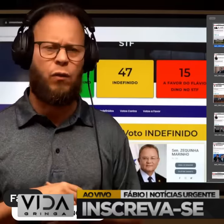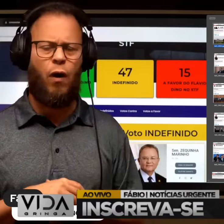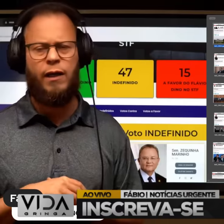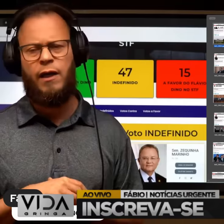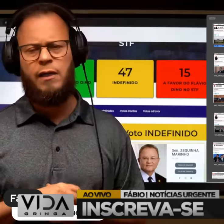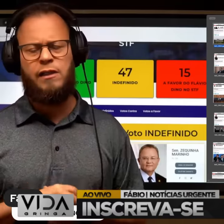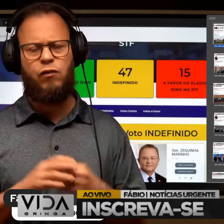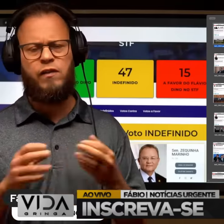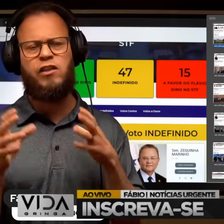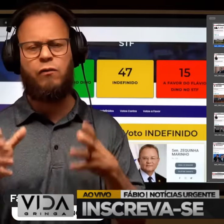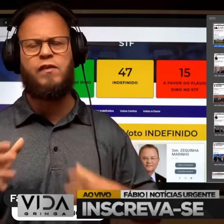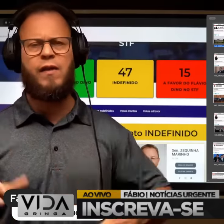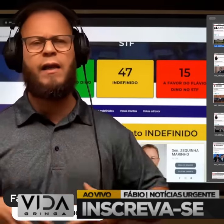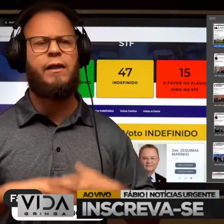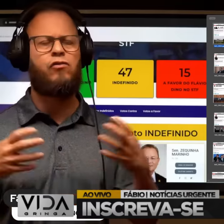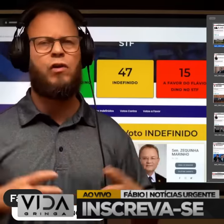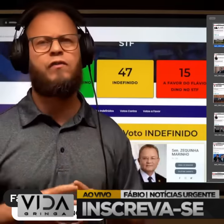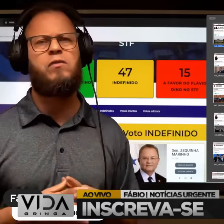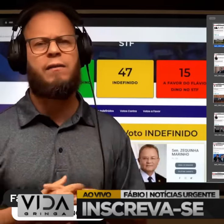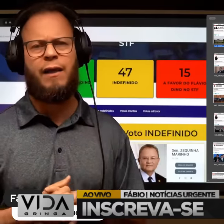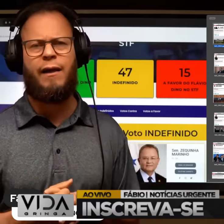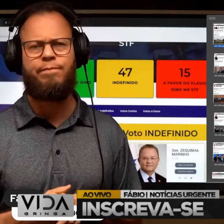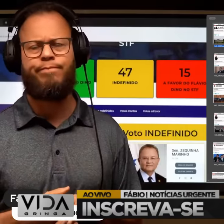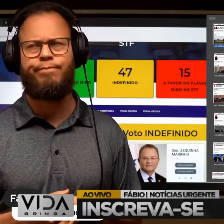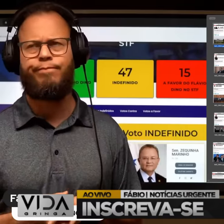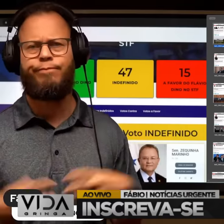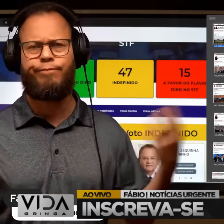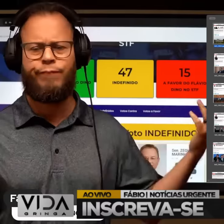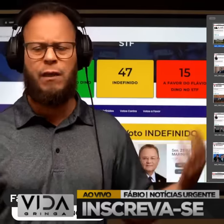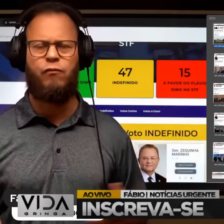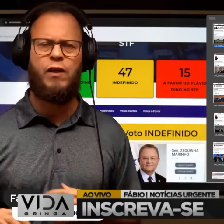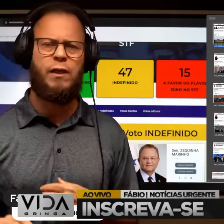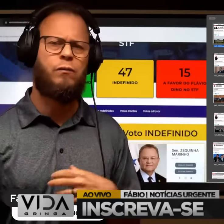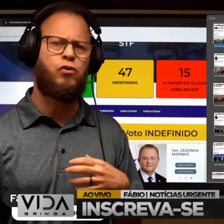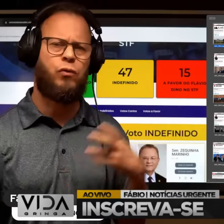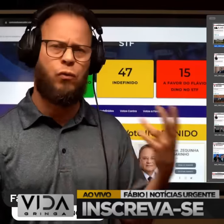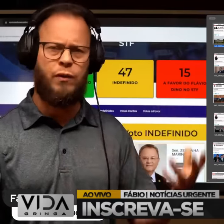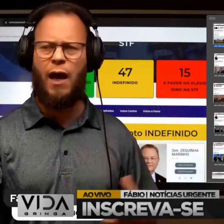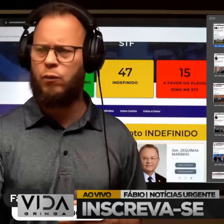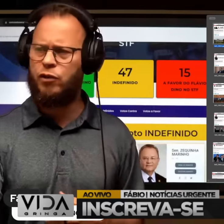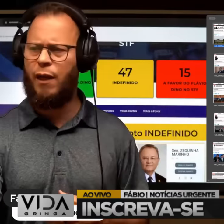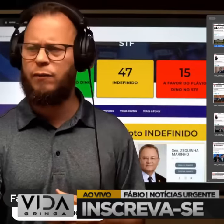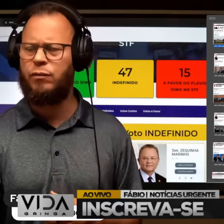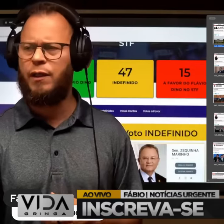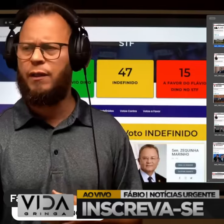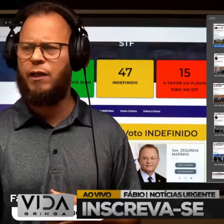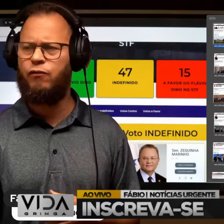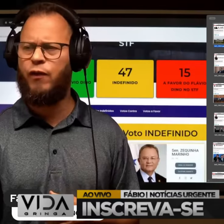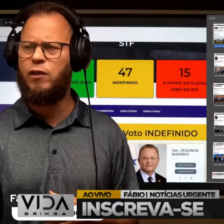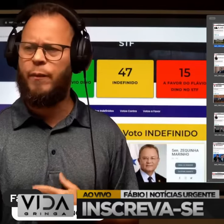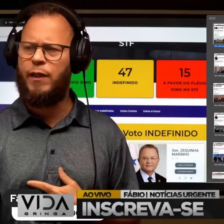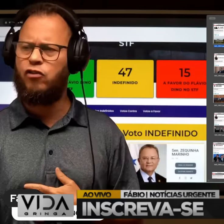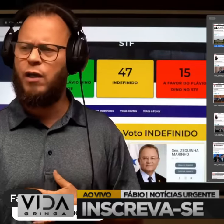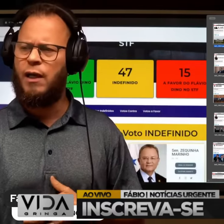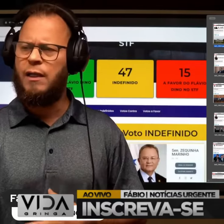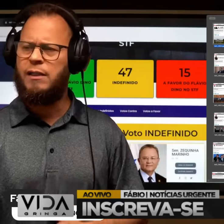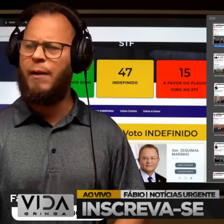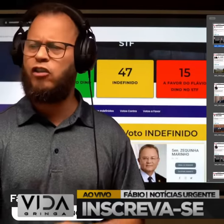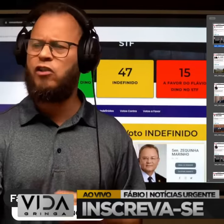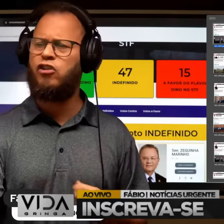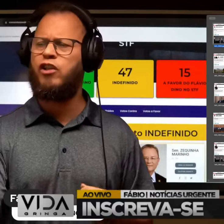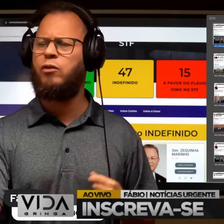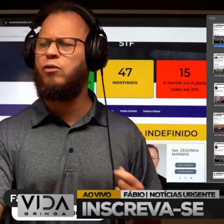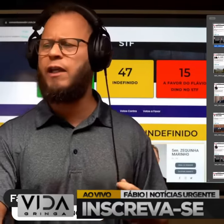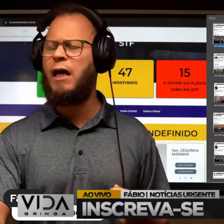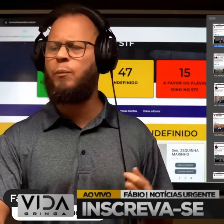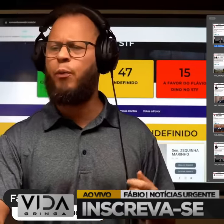governo. Olha, se vocês não fizerem isso, nós vamos atacar. Viramos um narco-estado, infelizmente. Sabatina